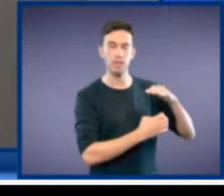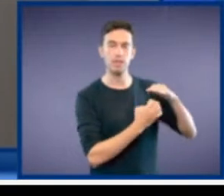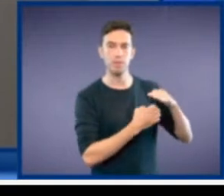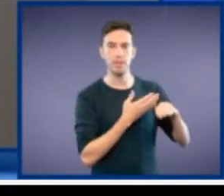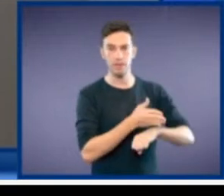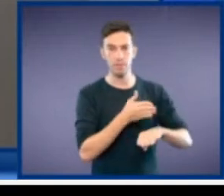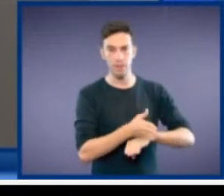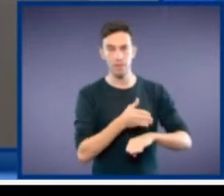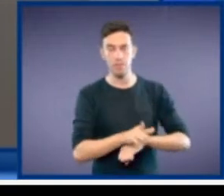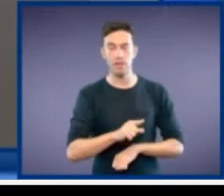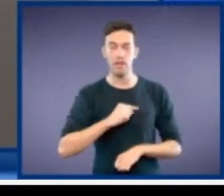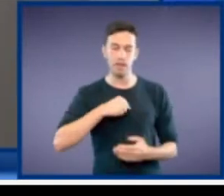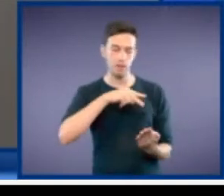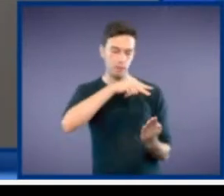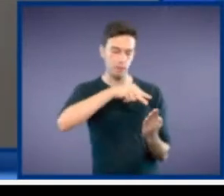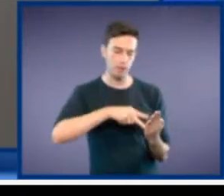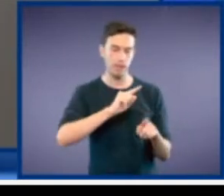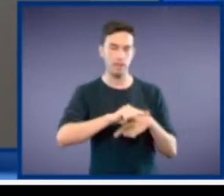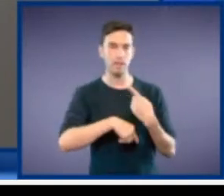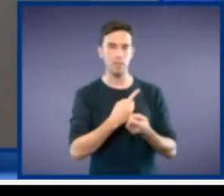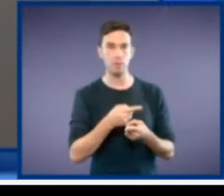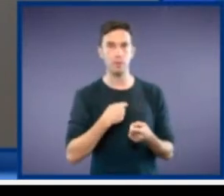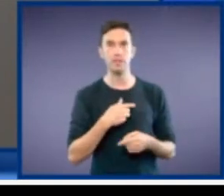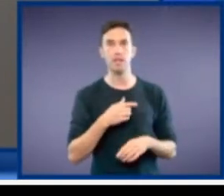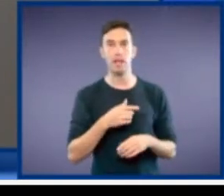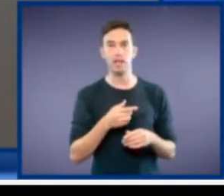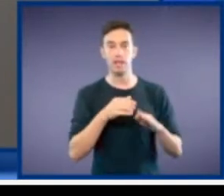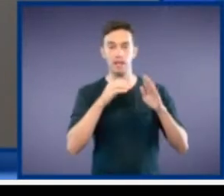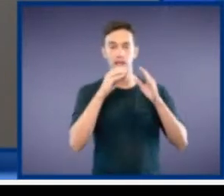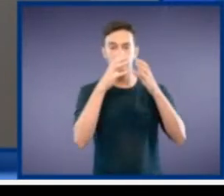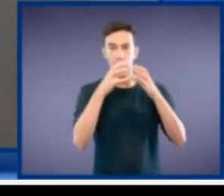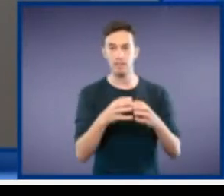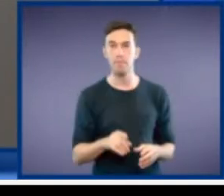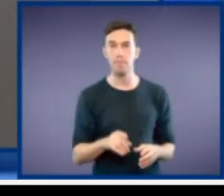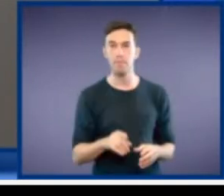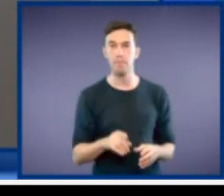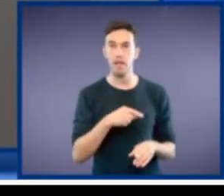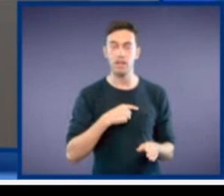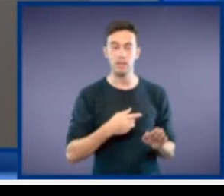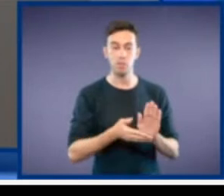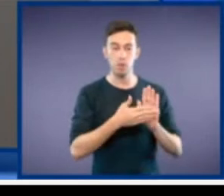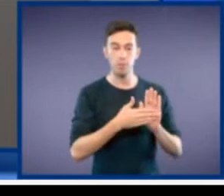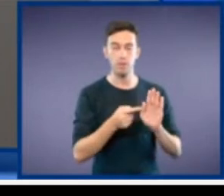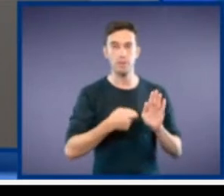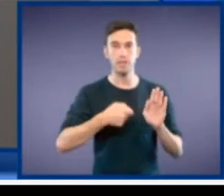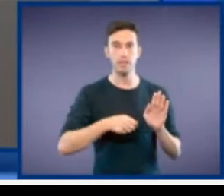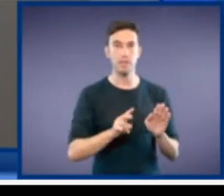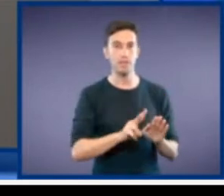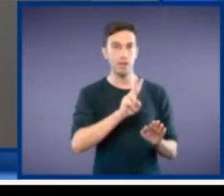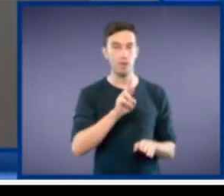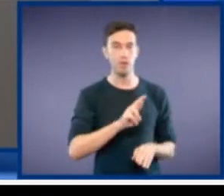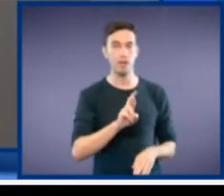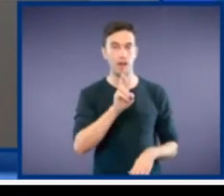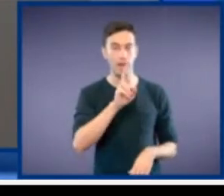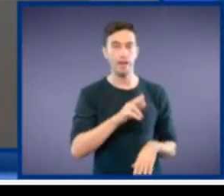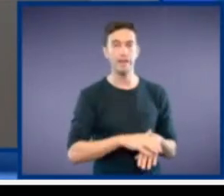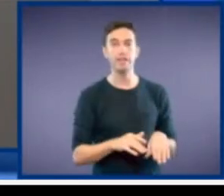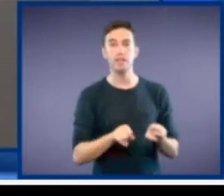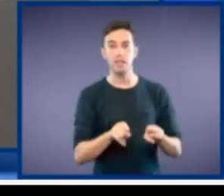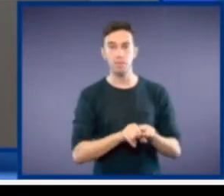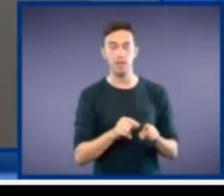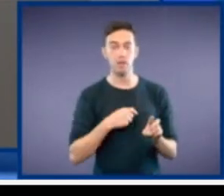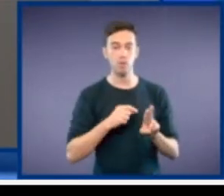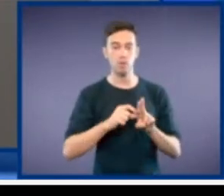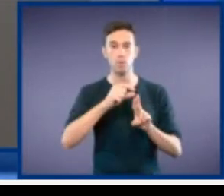para abertura, leitura e classificação. As propostas deverão indicar o valor em reais, com no máximo 2 casas decimais, e deverão